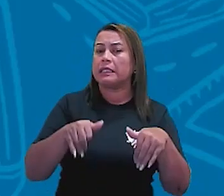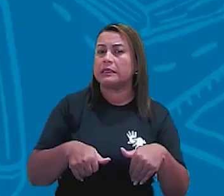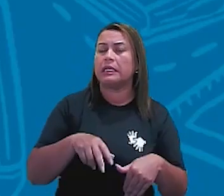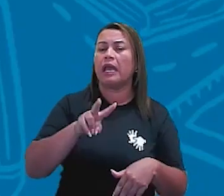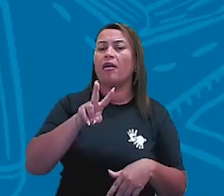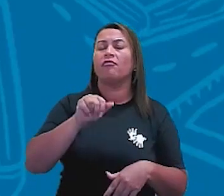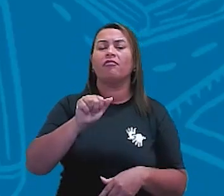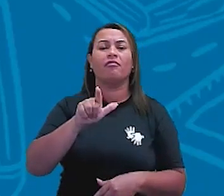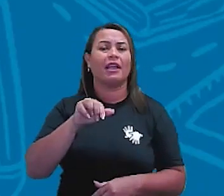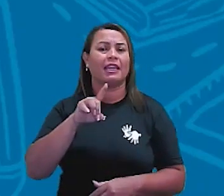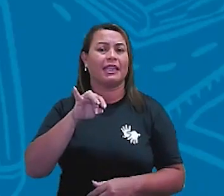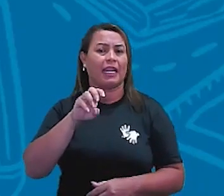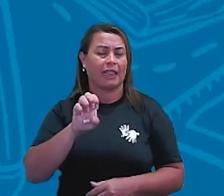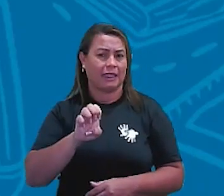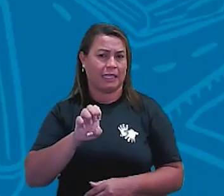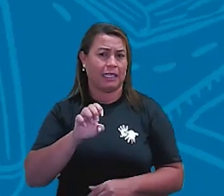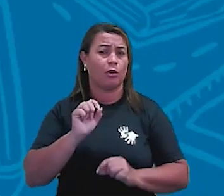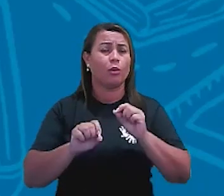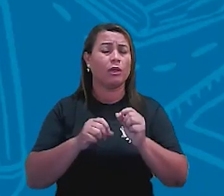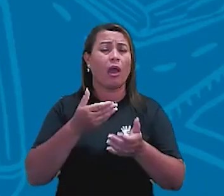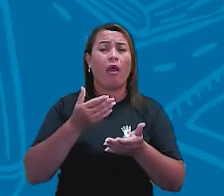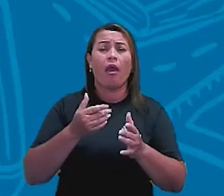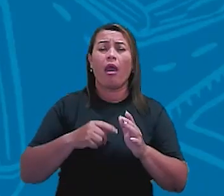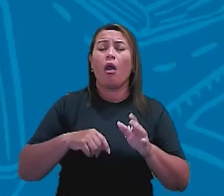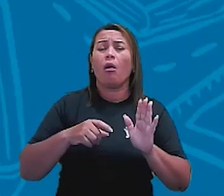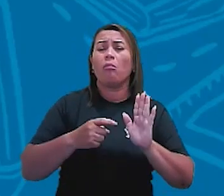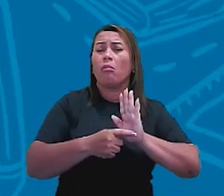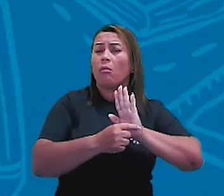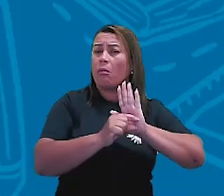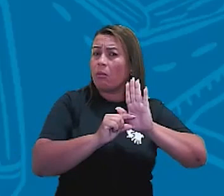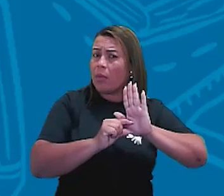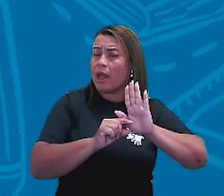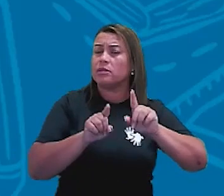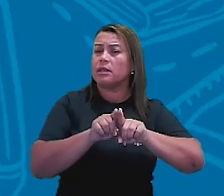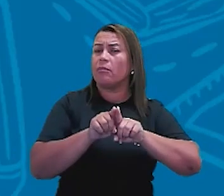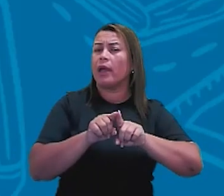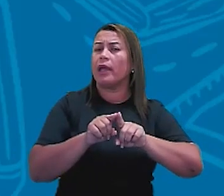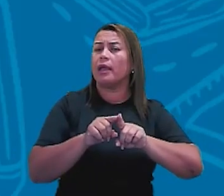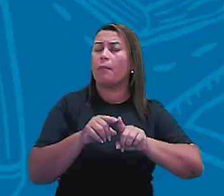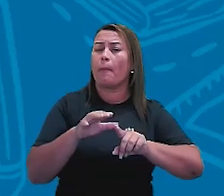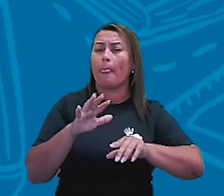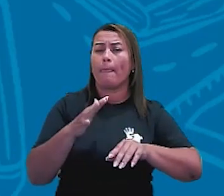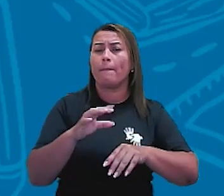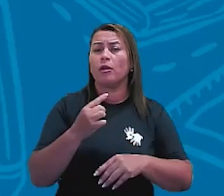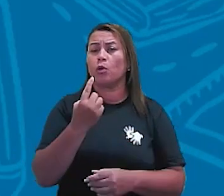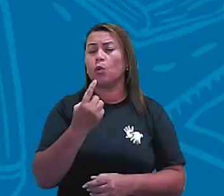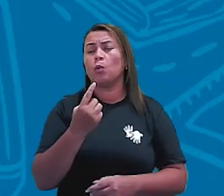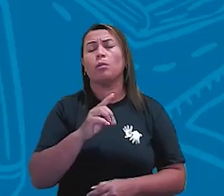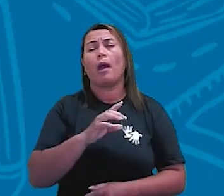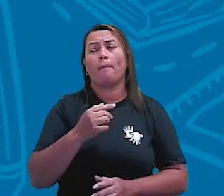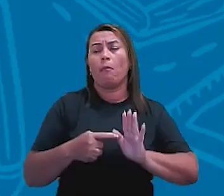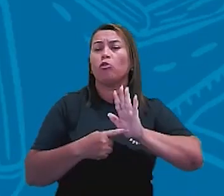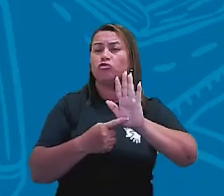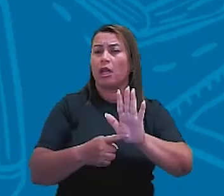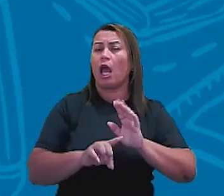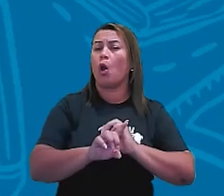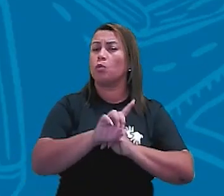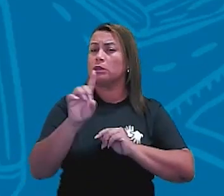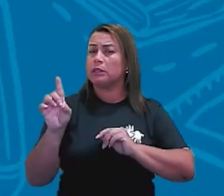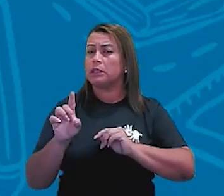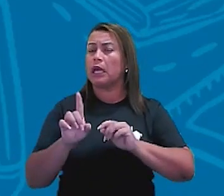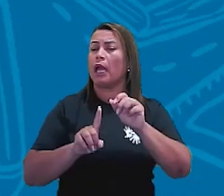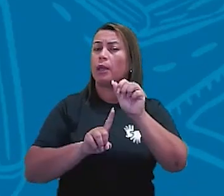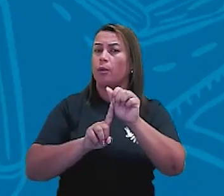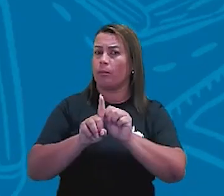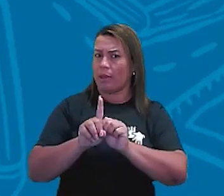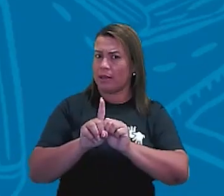produto. Então, o prazo de validade, ele deve apresentar pelo menos o dia e o mês. Quando o prazo de validade for